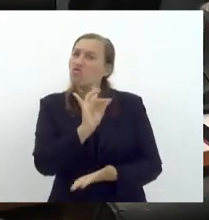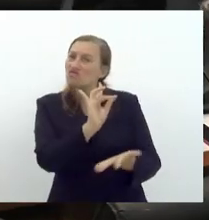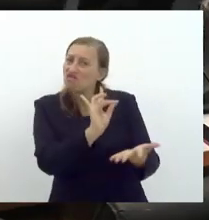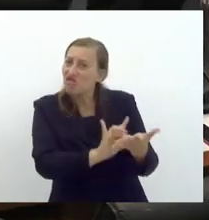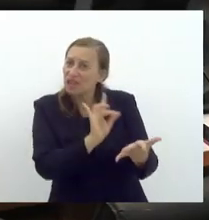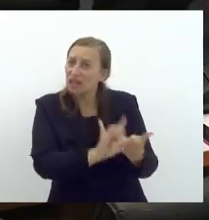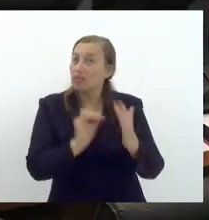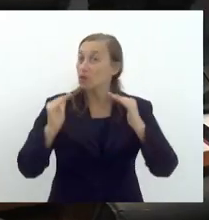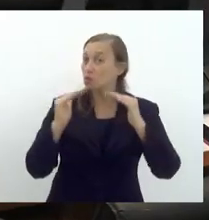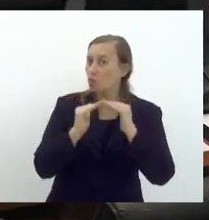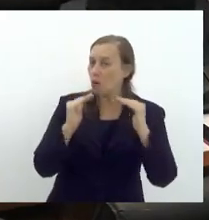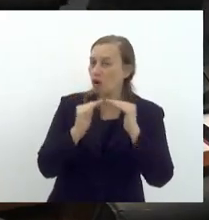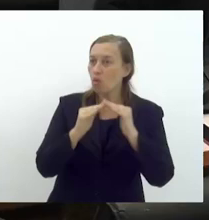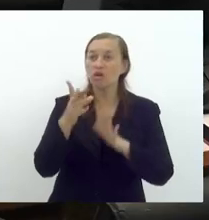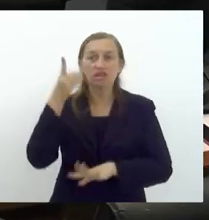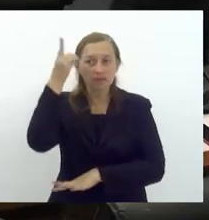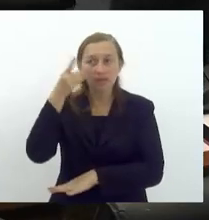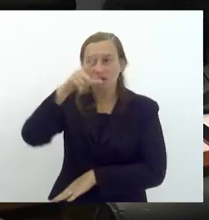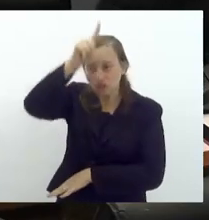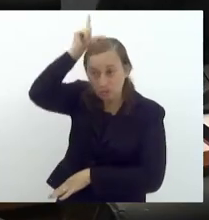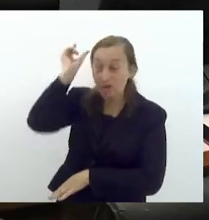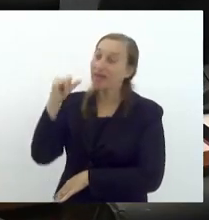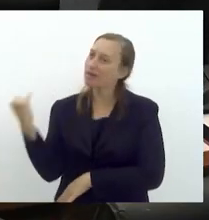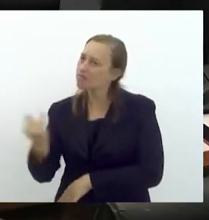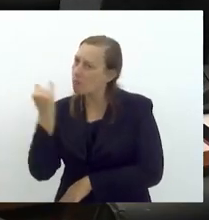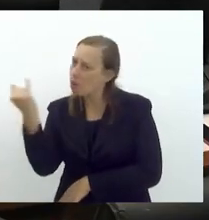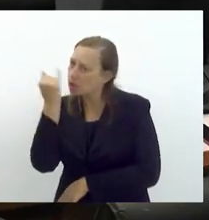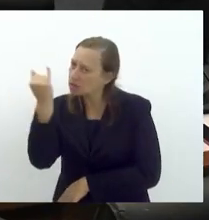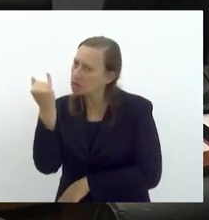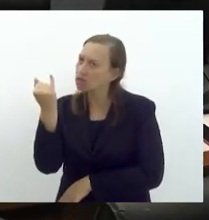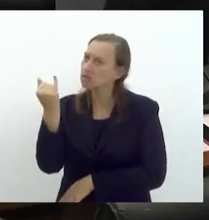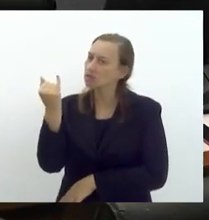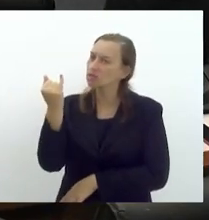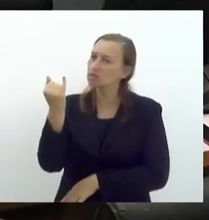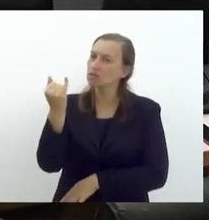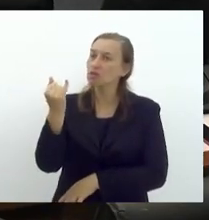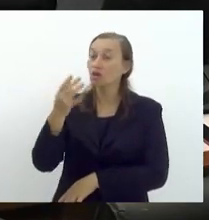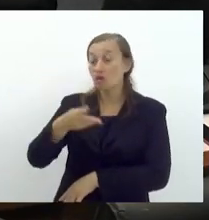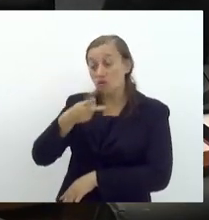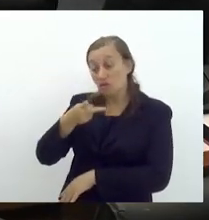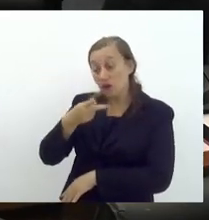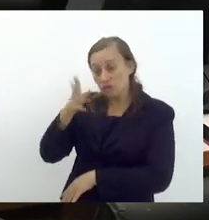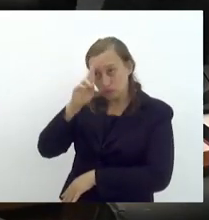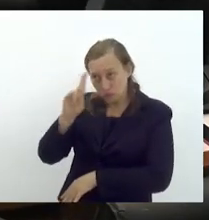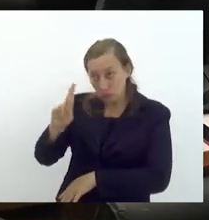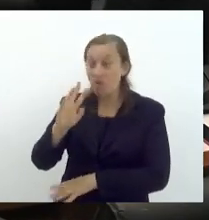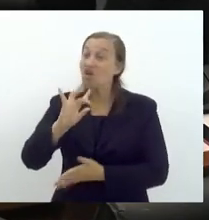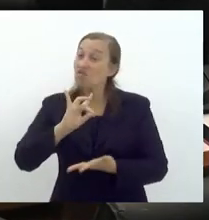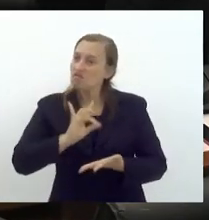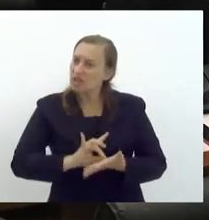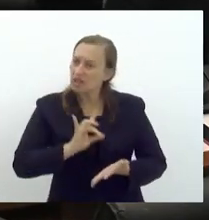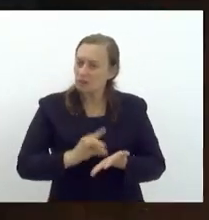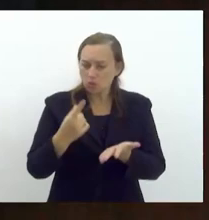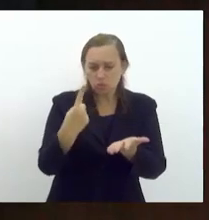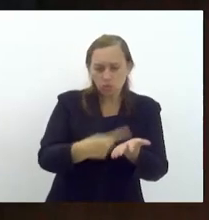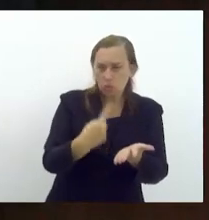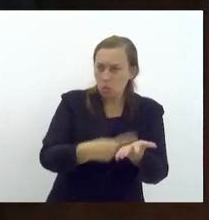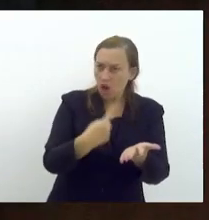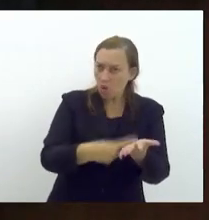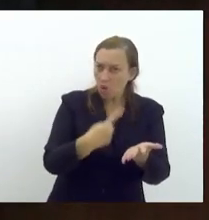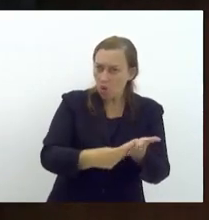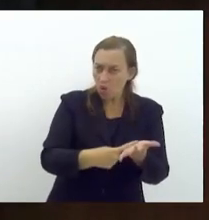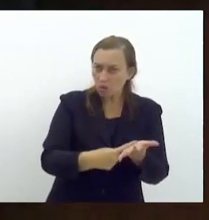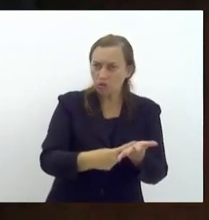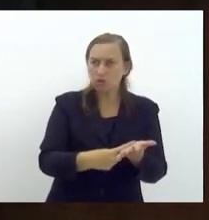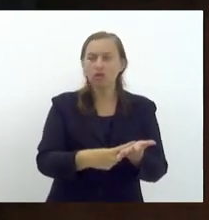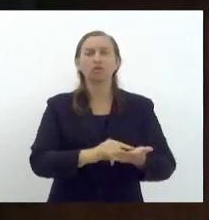No acordo Deputado Luiz Paulo importante que me dirige nesse momento ao Senhor verdadeiramente No acordo que em